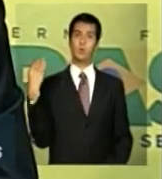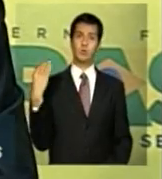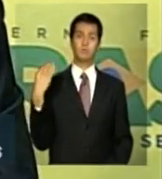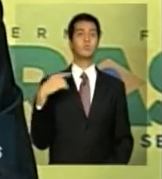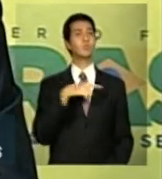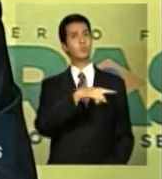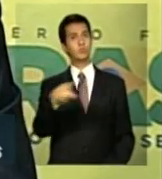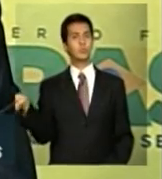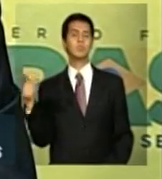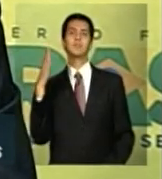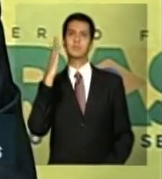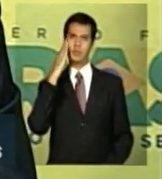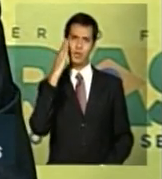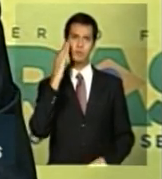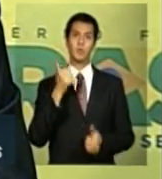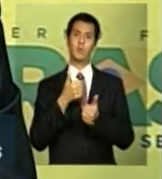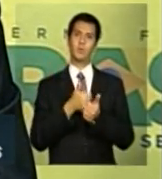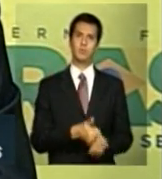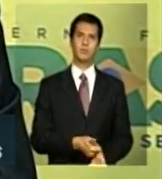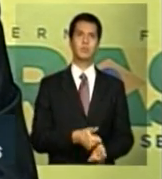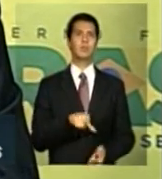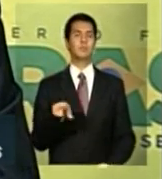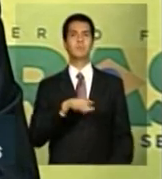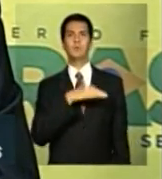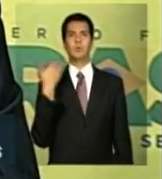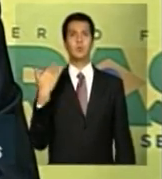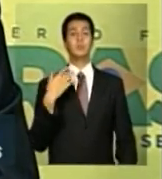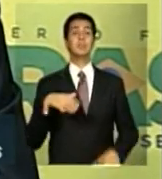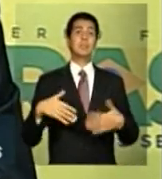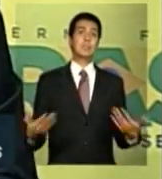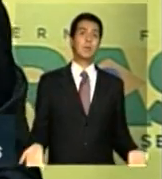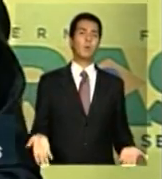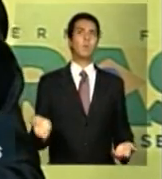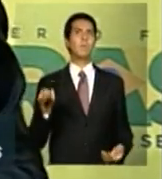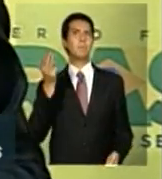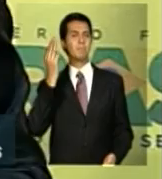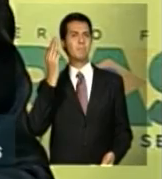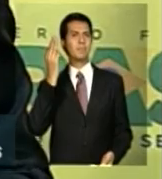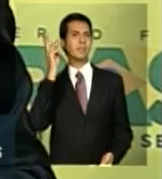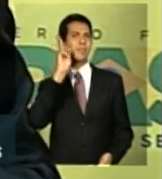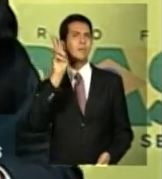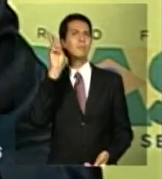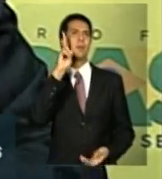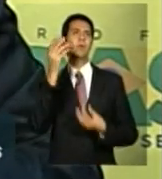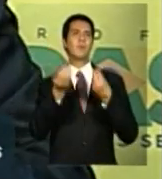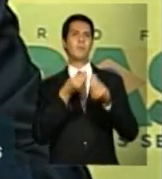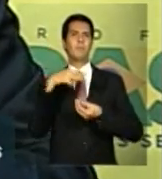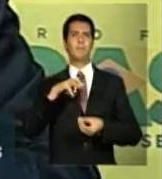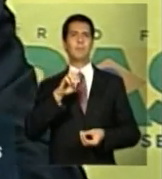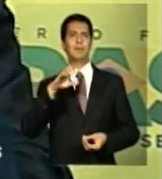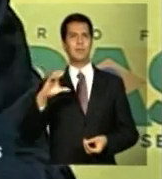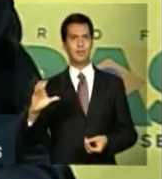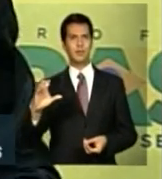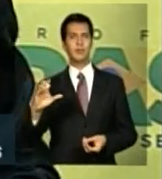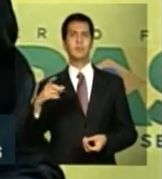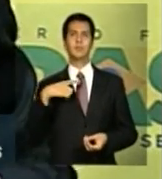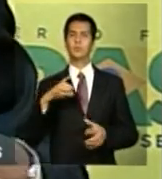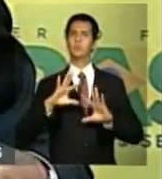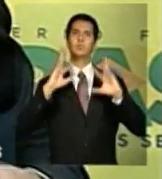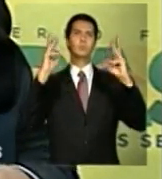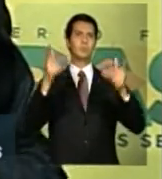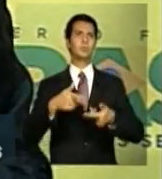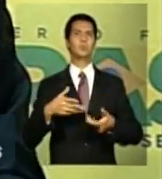todos acompanharam, e toda a memória da negociação, não especificamente do MEC, mas a memória da negociação dos servidores em